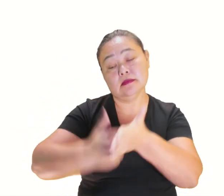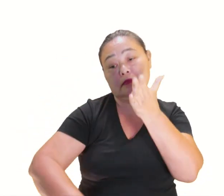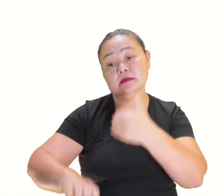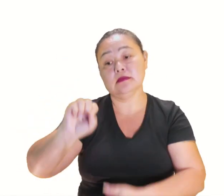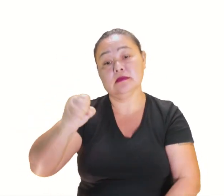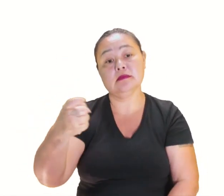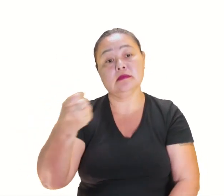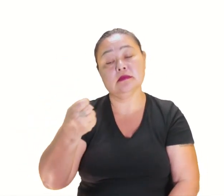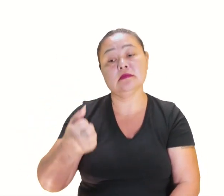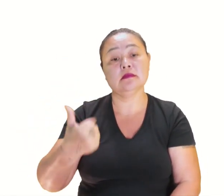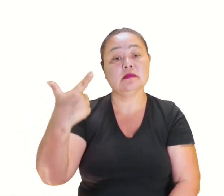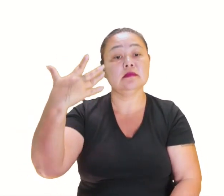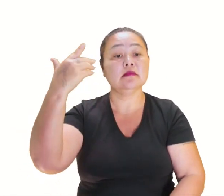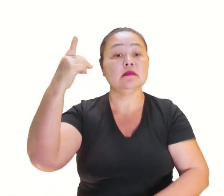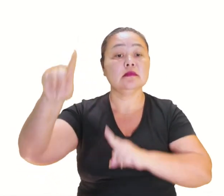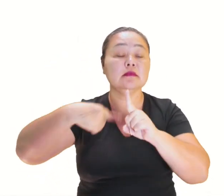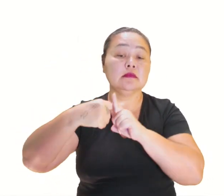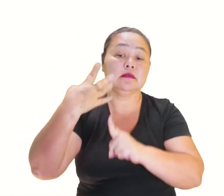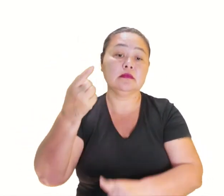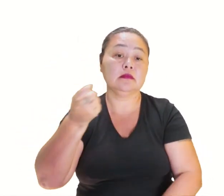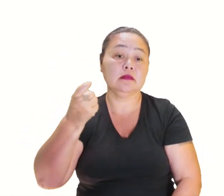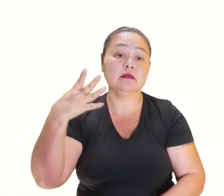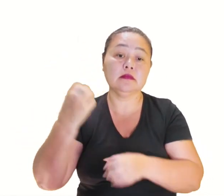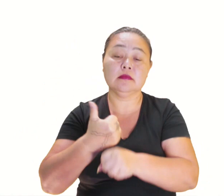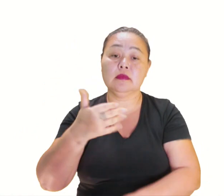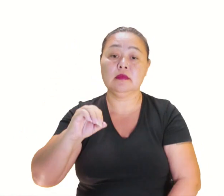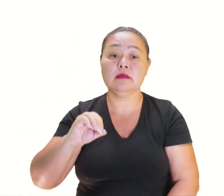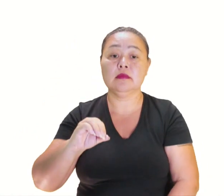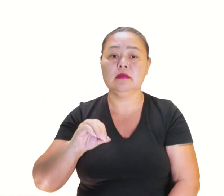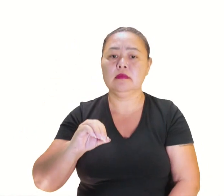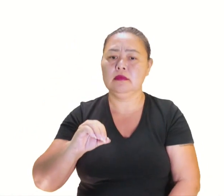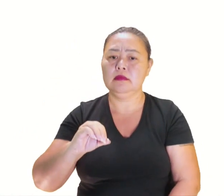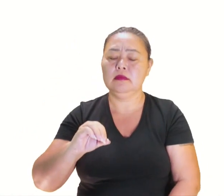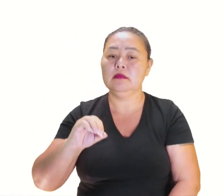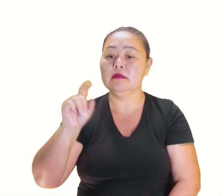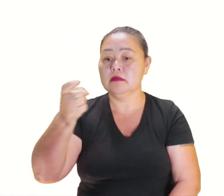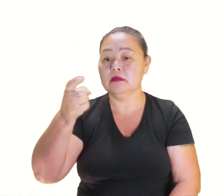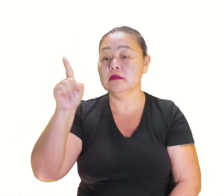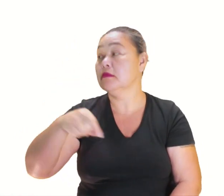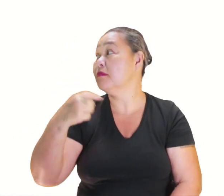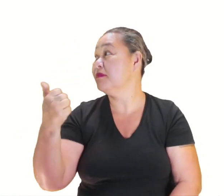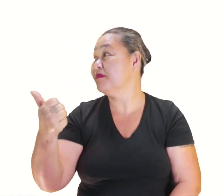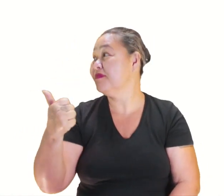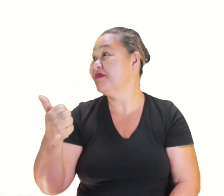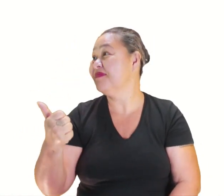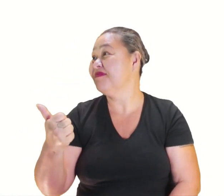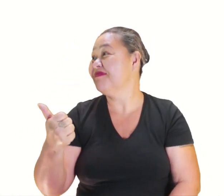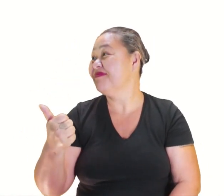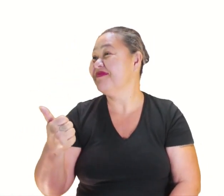cubo menos 8x ao quadrado mais 4x mais 1 para x igual a 1.